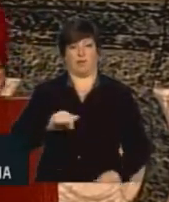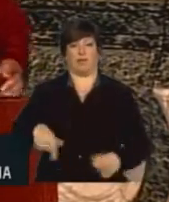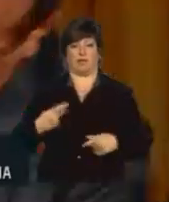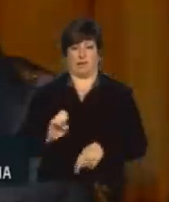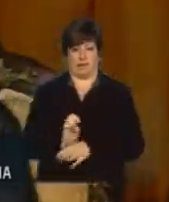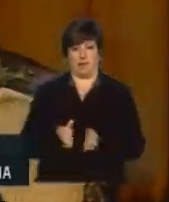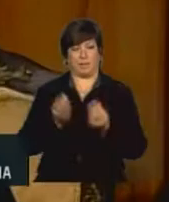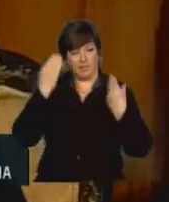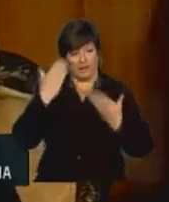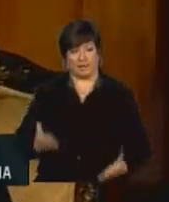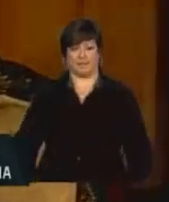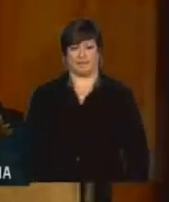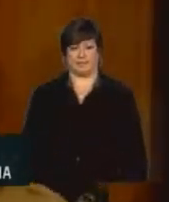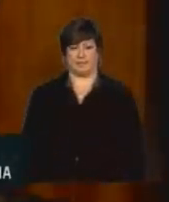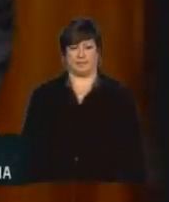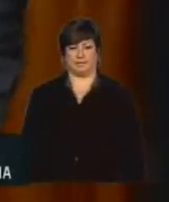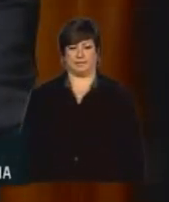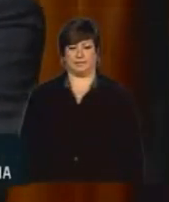obrigada.